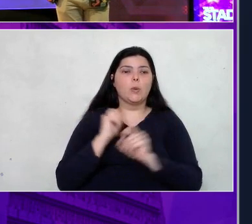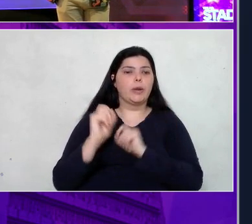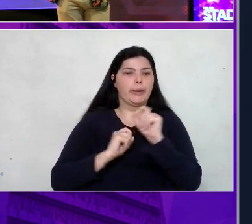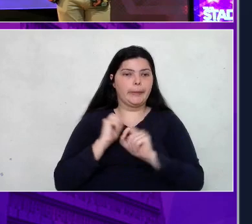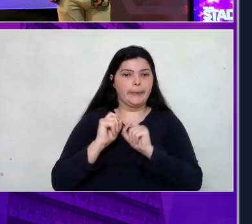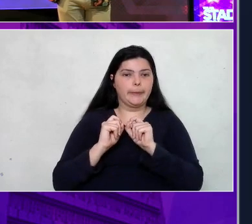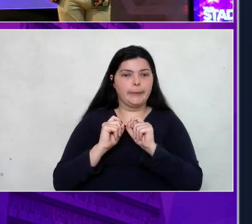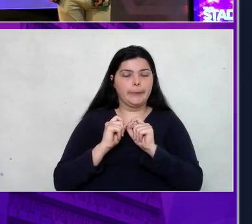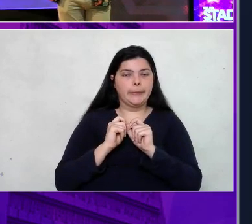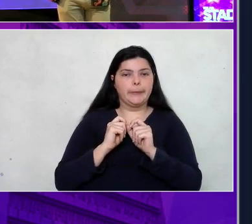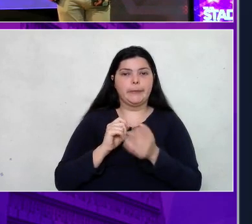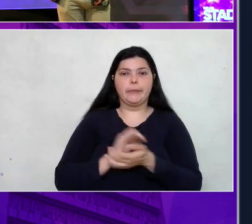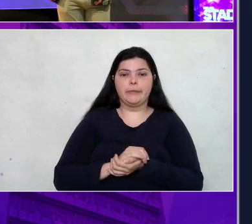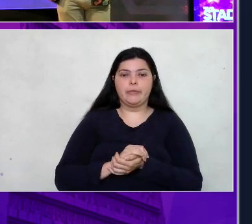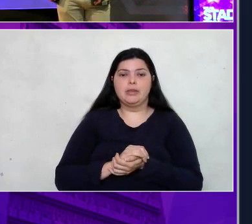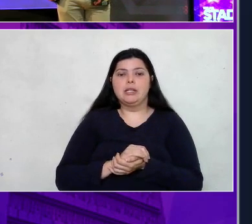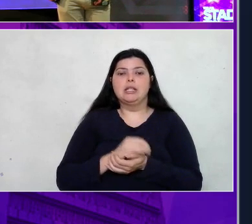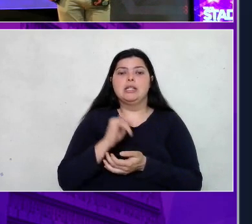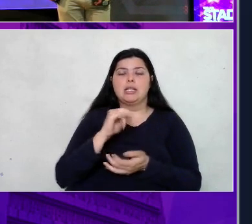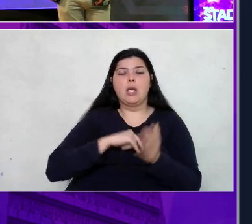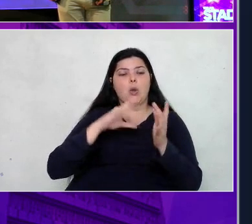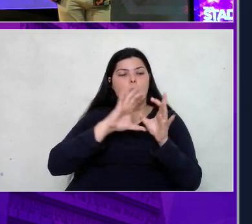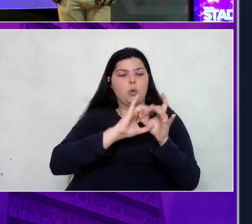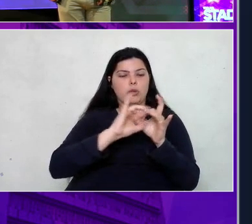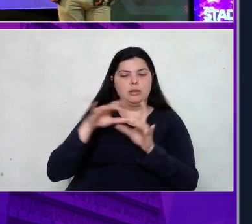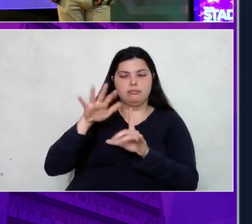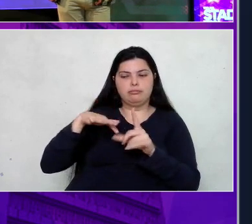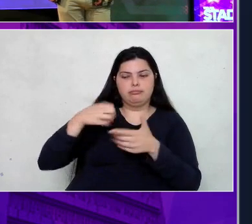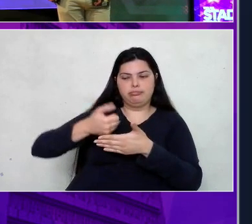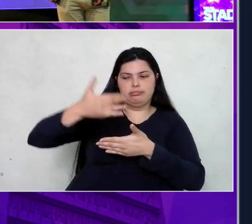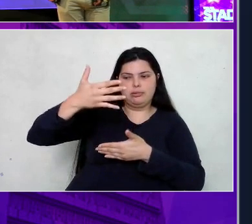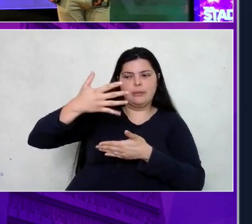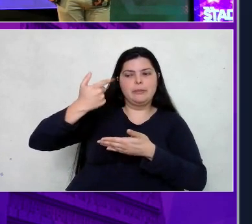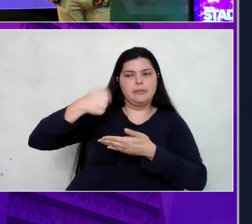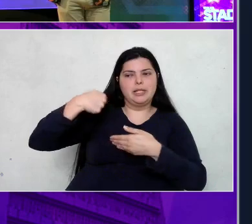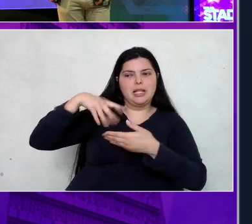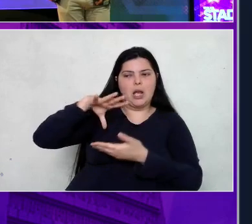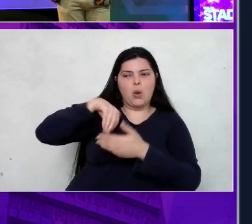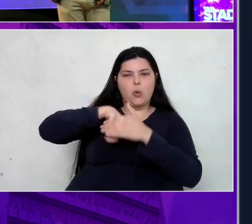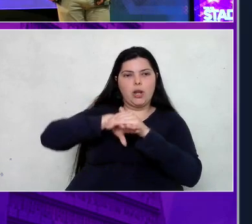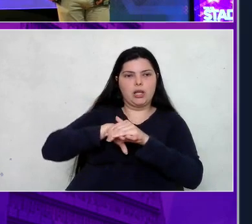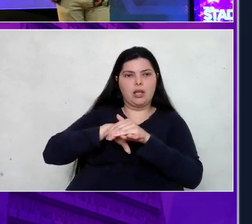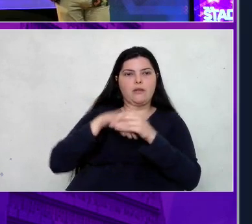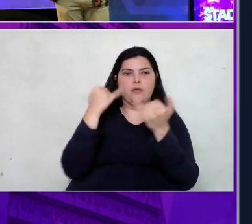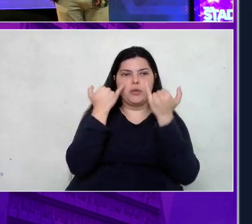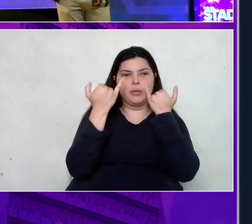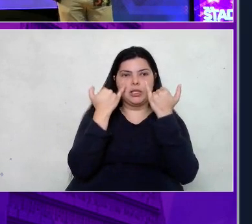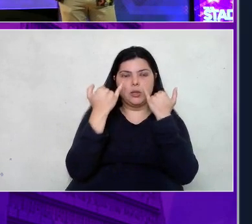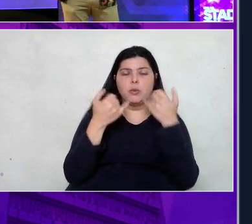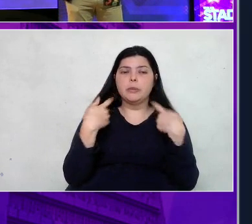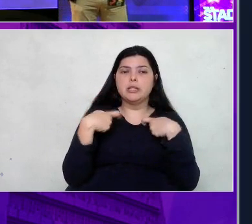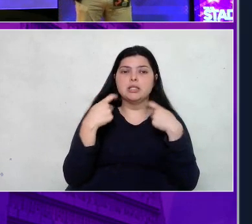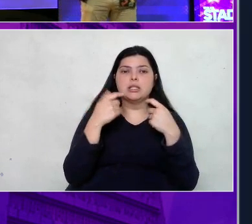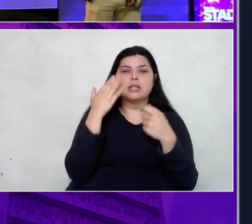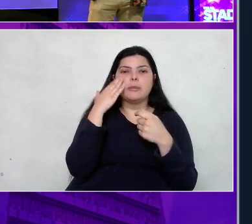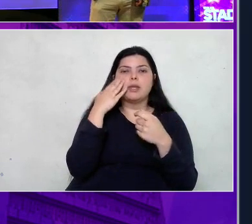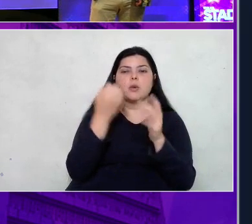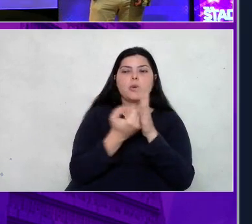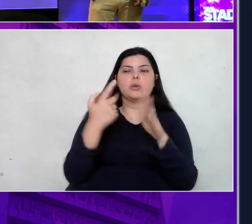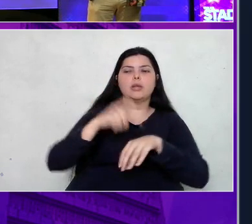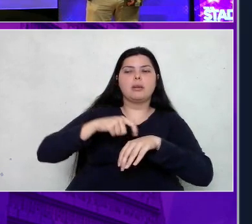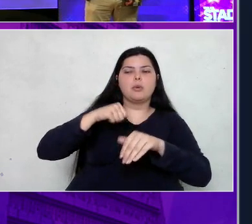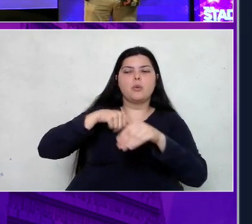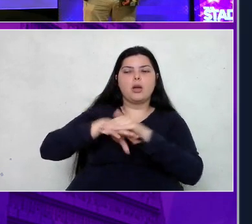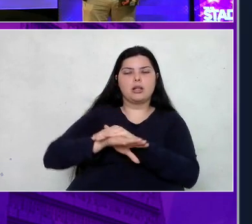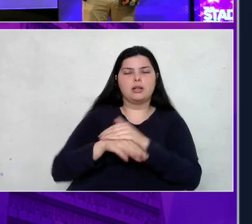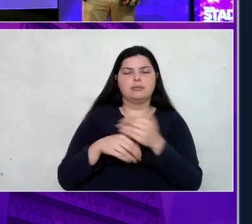lembrar que, se a gente vai ter esse contexto, a gente tem que armazenar isso por um tempo, e aí vocês precisam definir quanto tempo isso fica armazenado, né? E aí